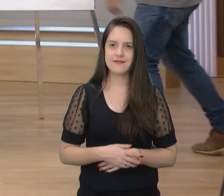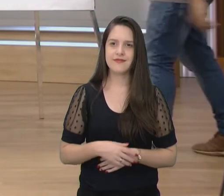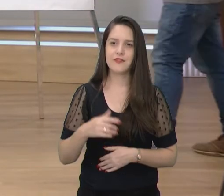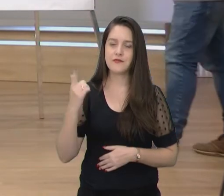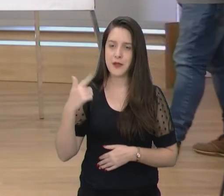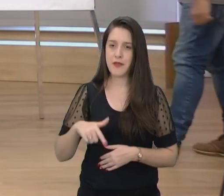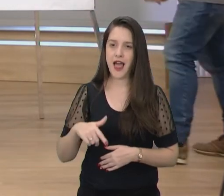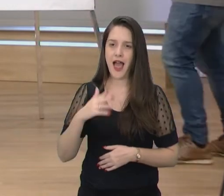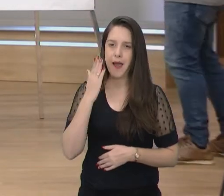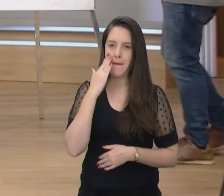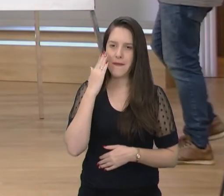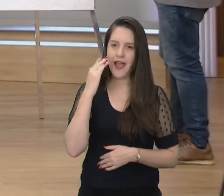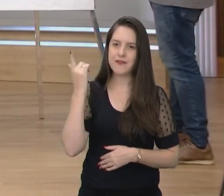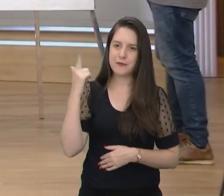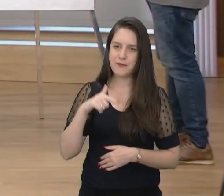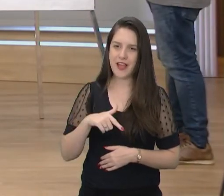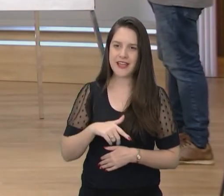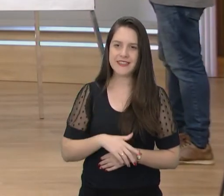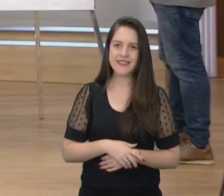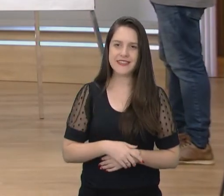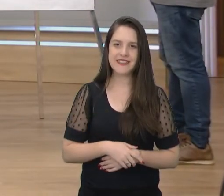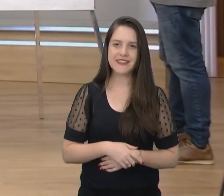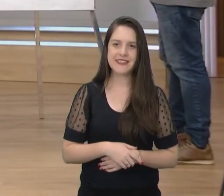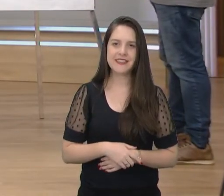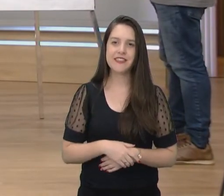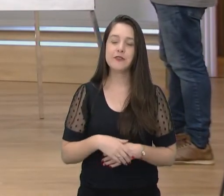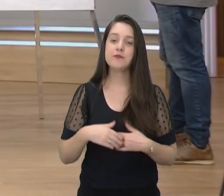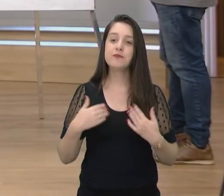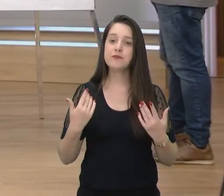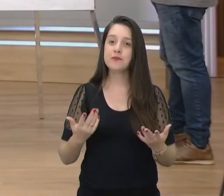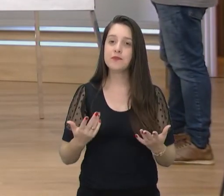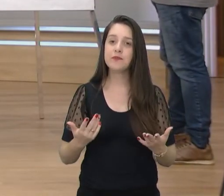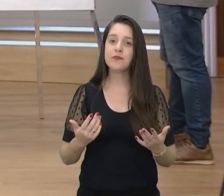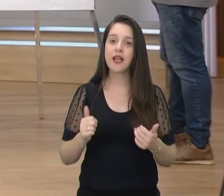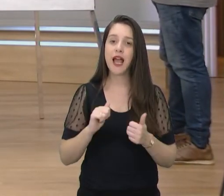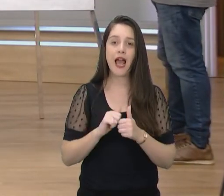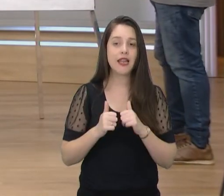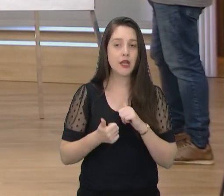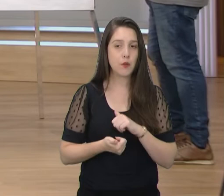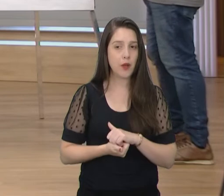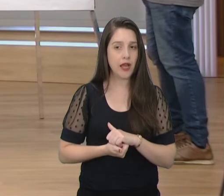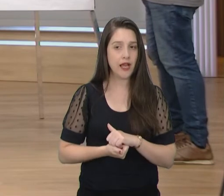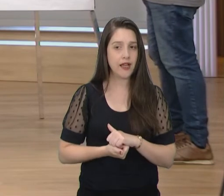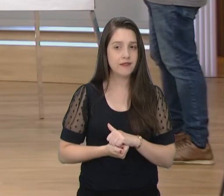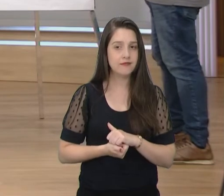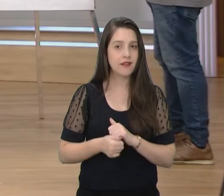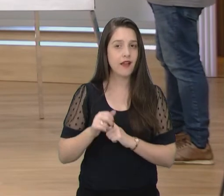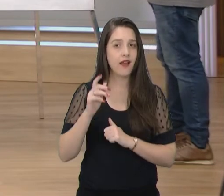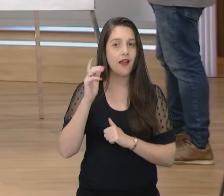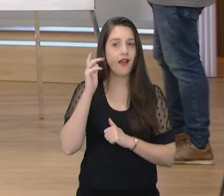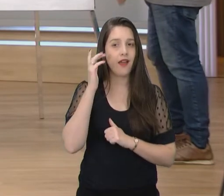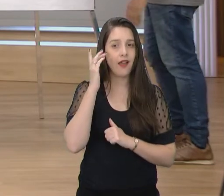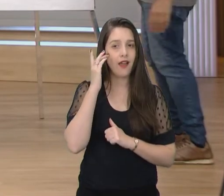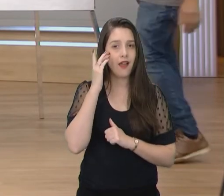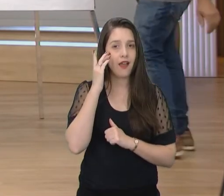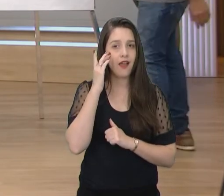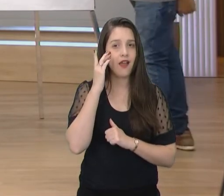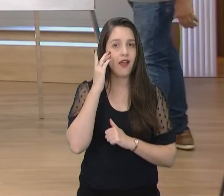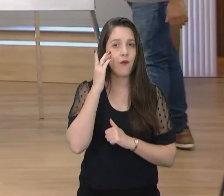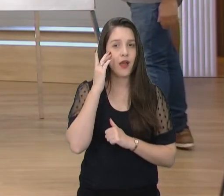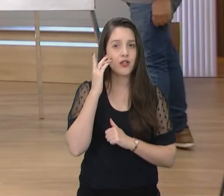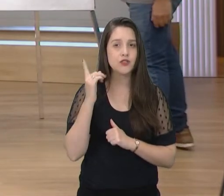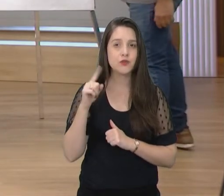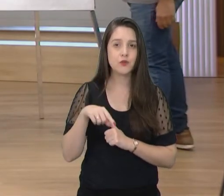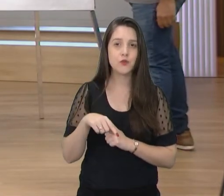falta 2, Janaína. Vamos lá. Vamos lá. Mesmo com todas as dificuldades apresentadas, eu acho que essa é a próxima e essa é a última. Então vamos ler?